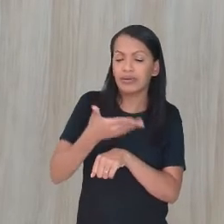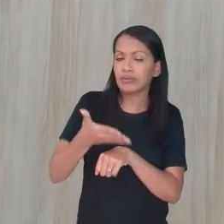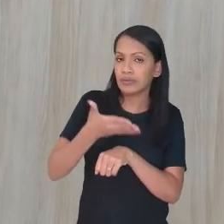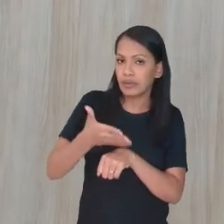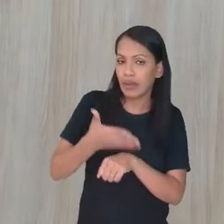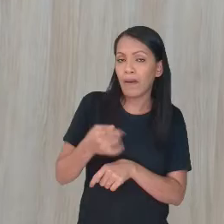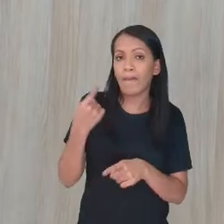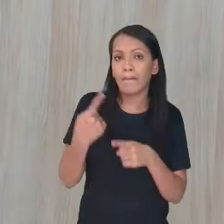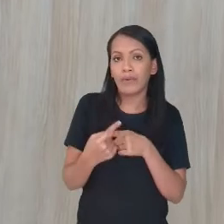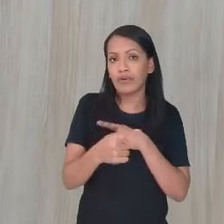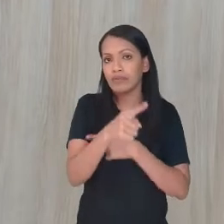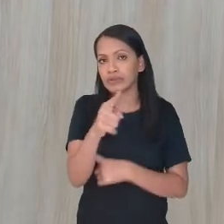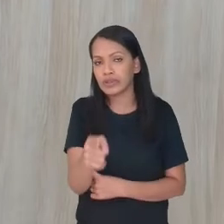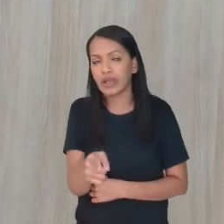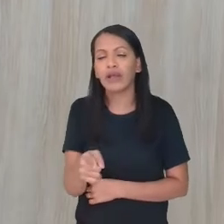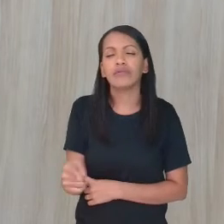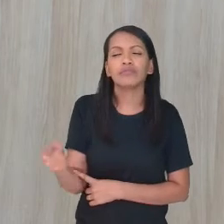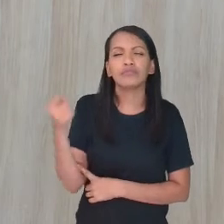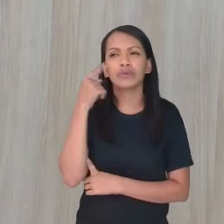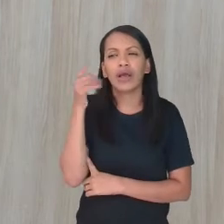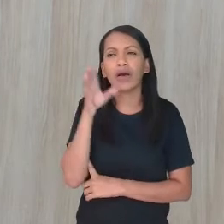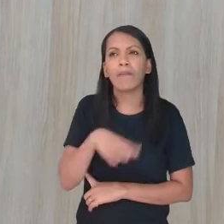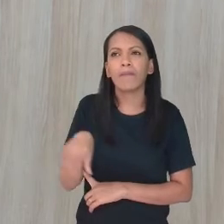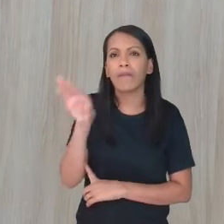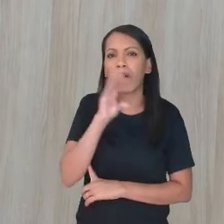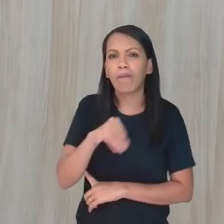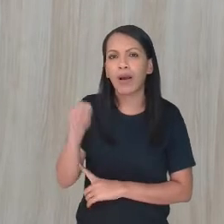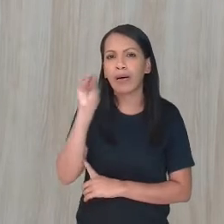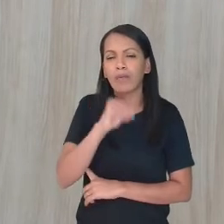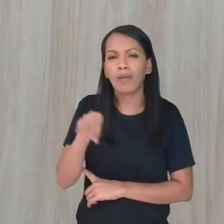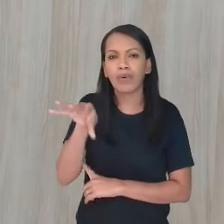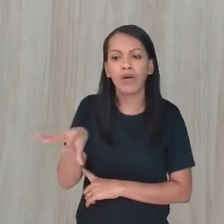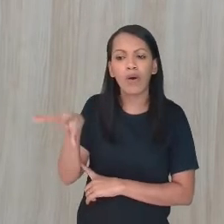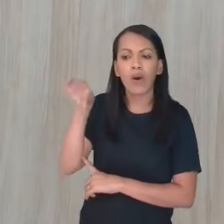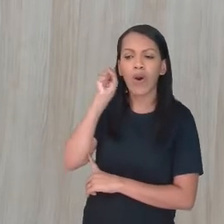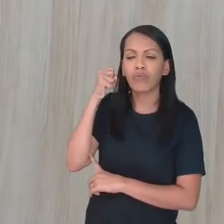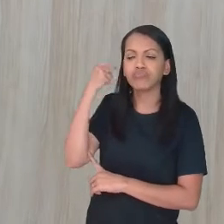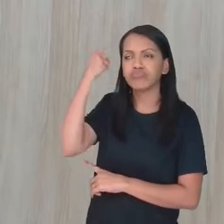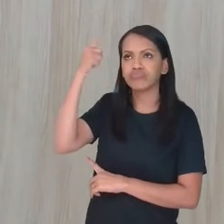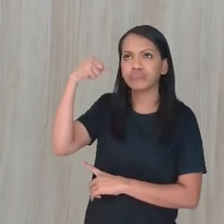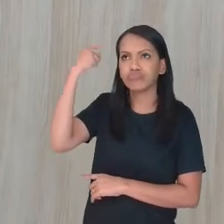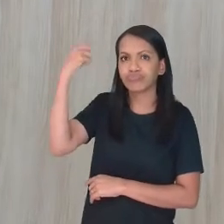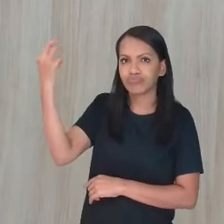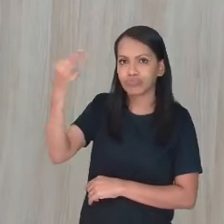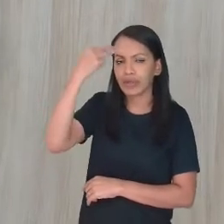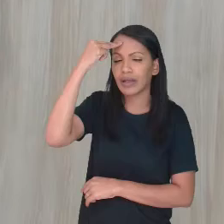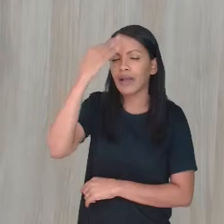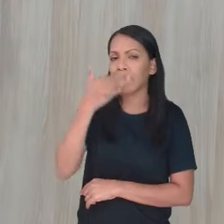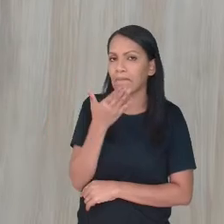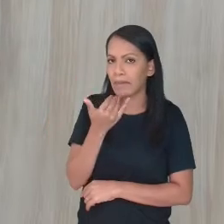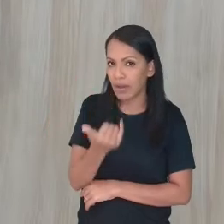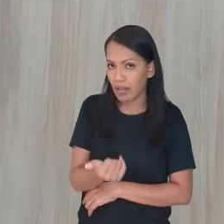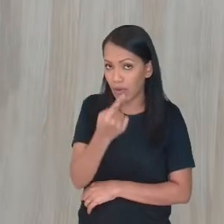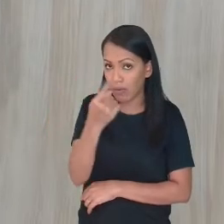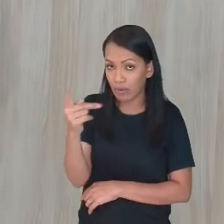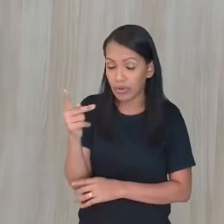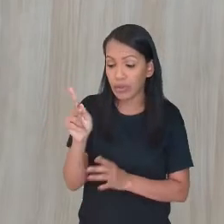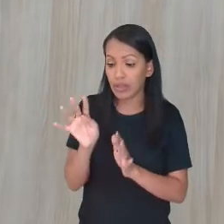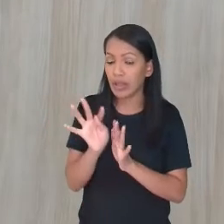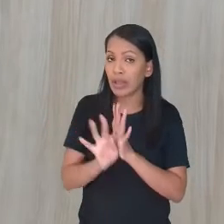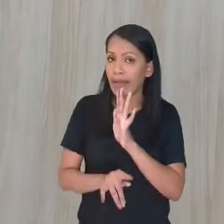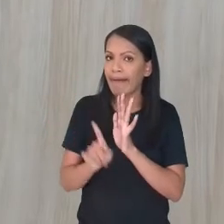alta, porque você começa também a se ouvir e começa a compreender melhor o seu texto. É